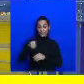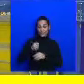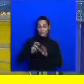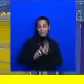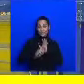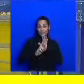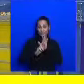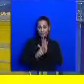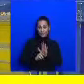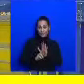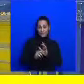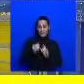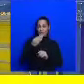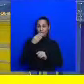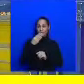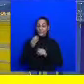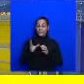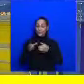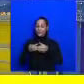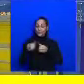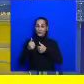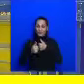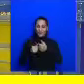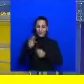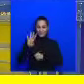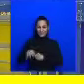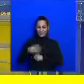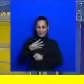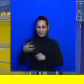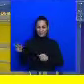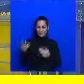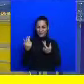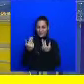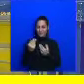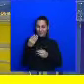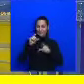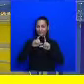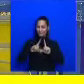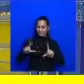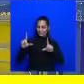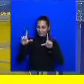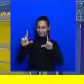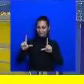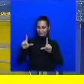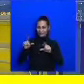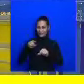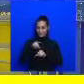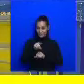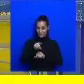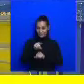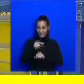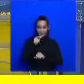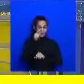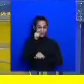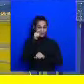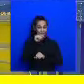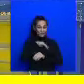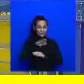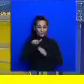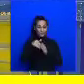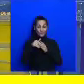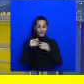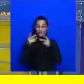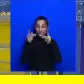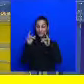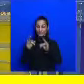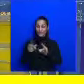número corresponde a um time de futebol, conforme a tabela de times exposta no nosso telão de LED. Você conferindo cada detalhe